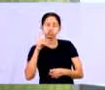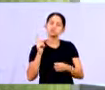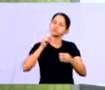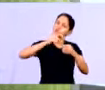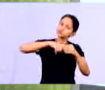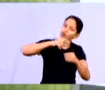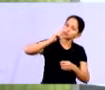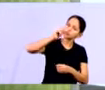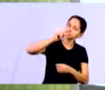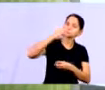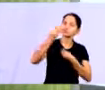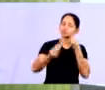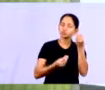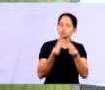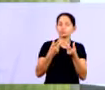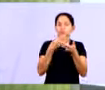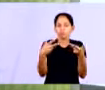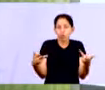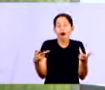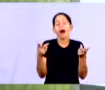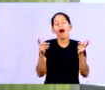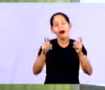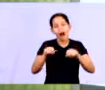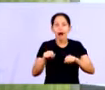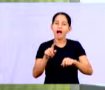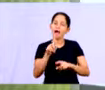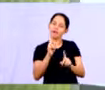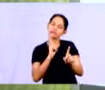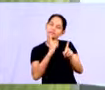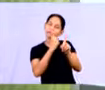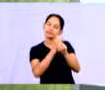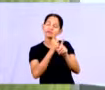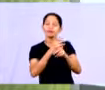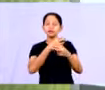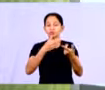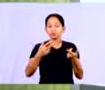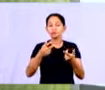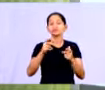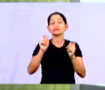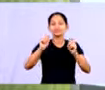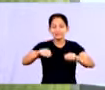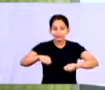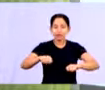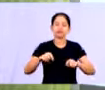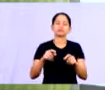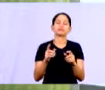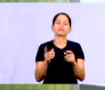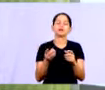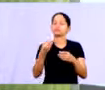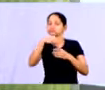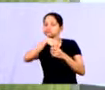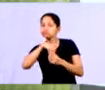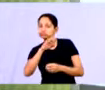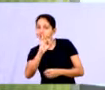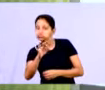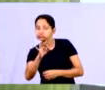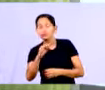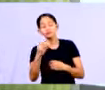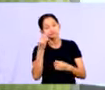incerteza. Bem como essas ações estão associadas ao mercado financeiro e todas as flutuações que ocorrem nesse